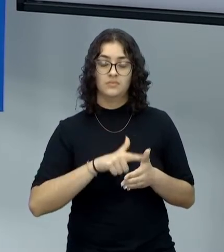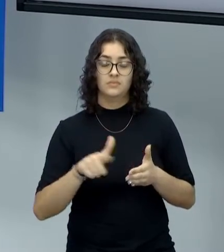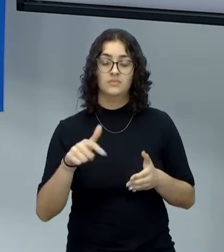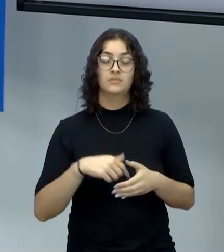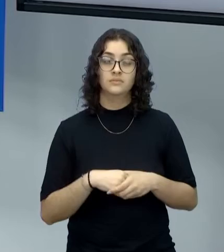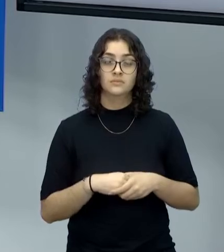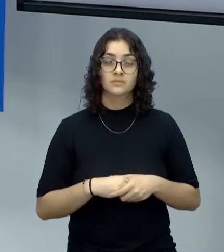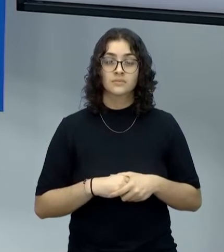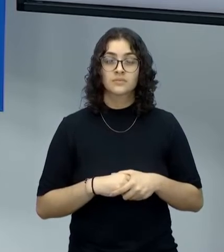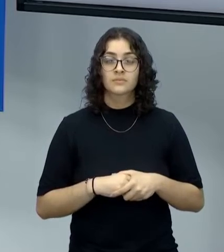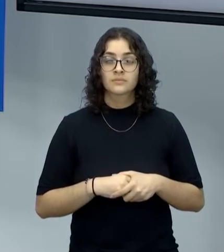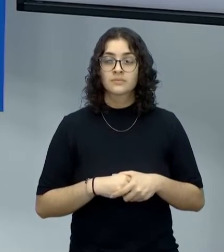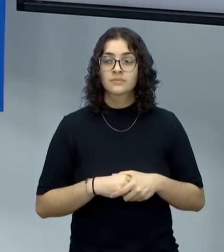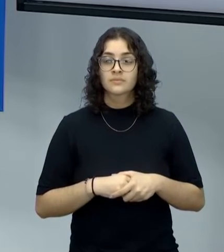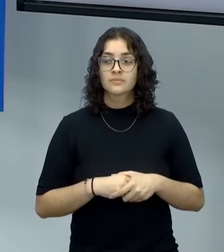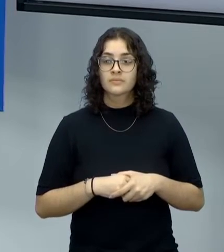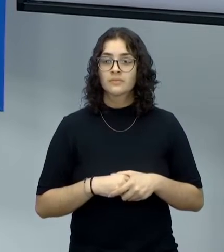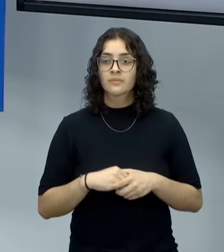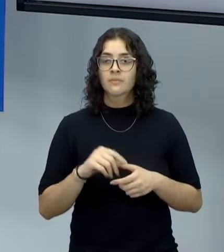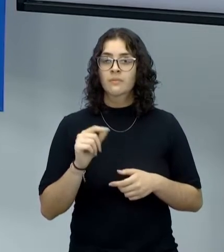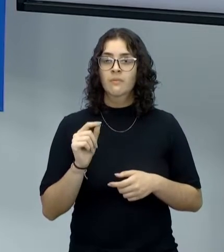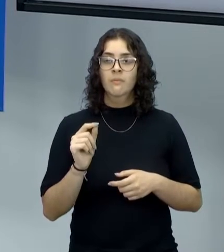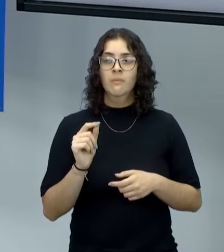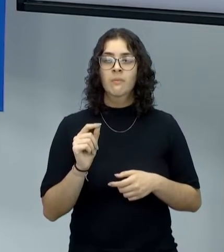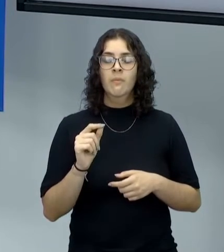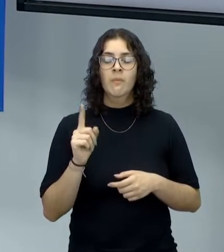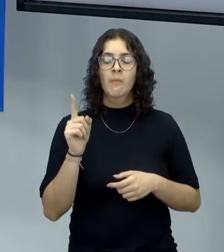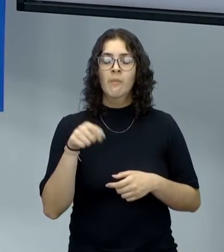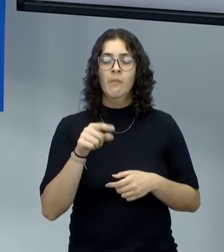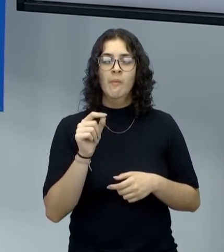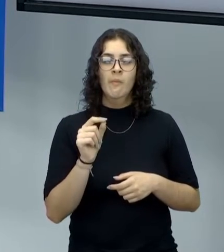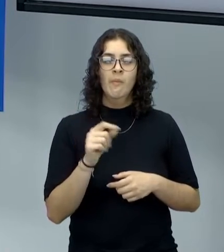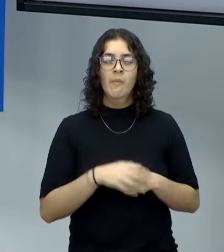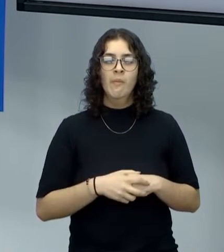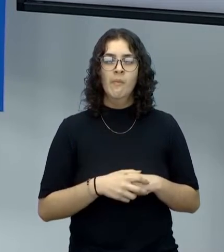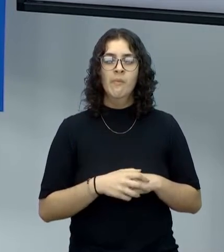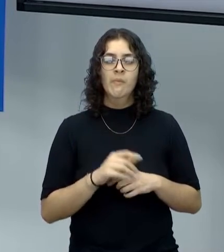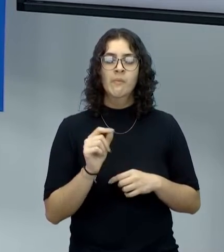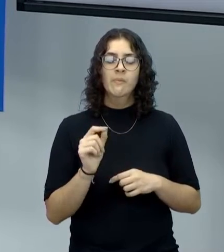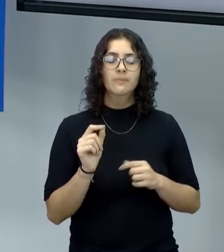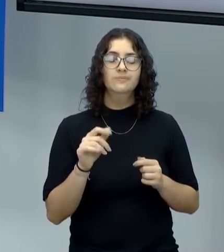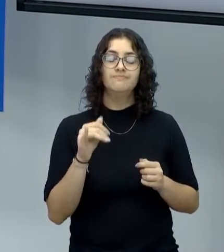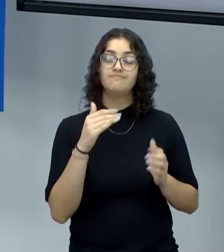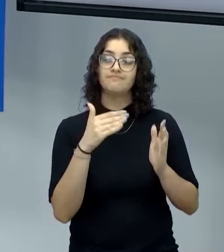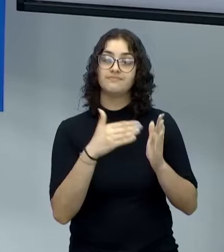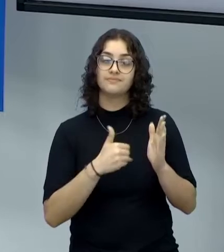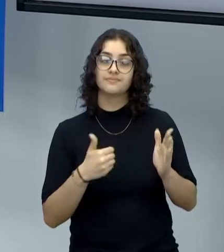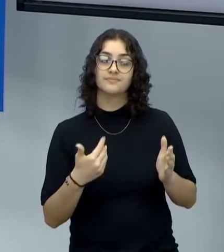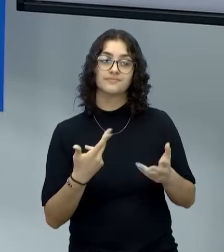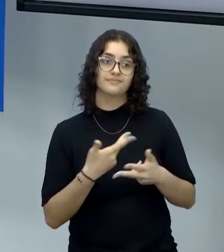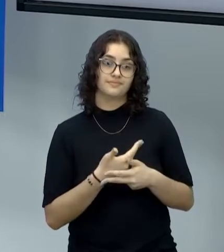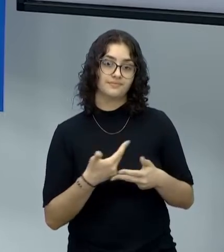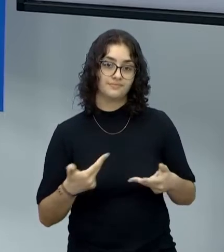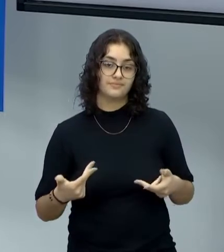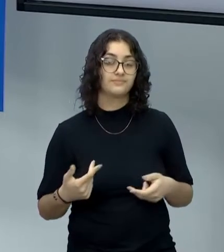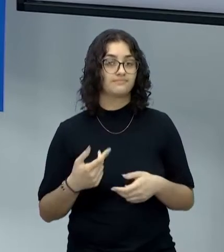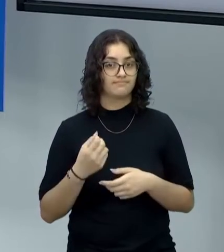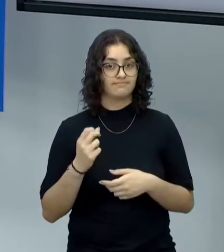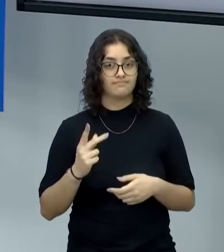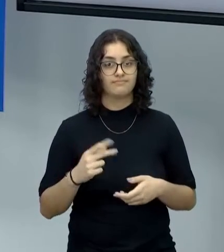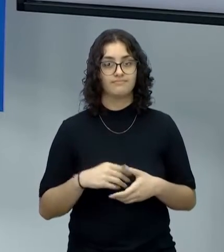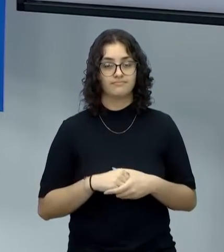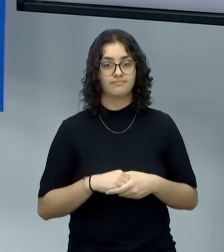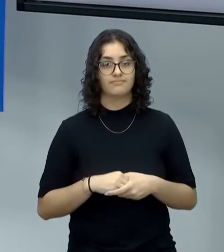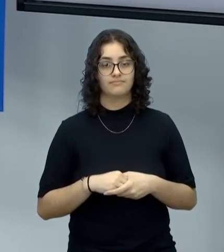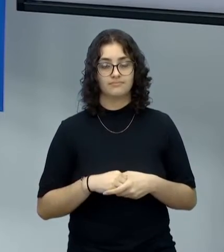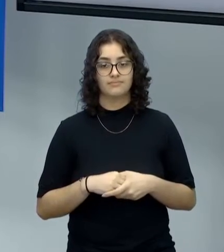acordo dentro do padrão. Mas ela não é capaz de retirar, por exemplo, antibióticos e hormônios da água. Nós veremos